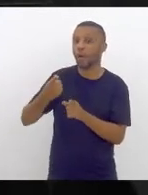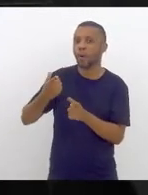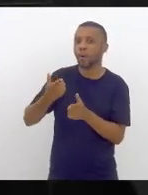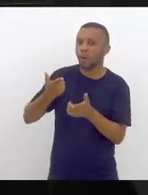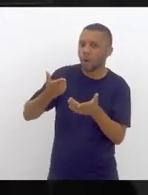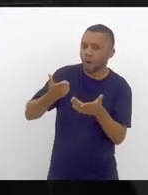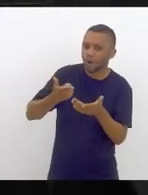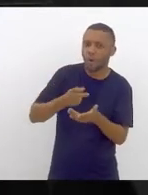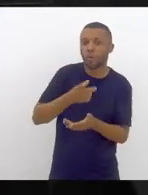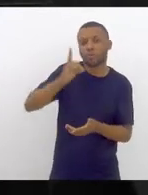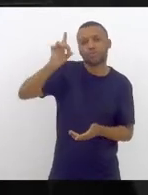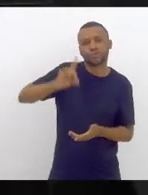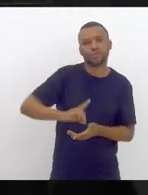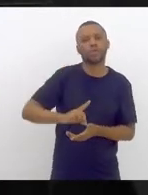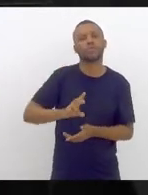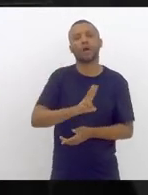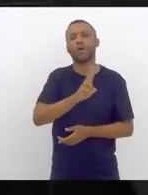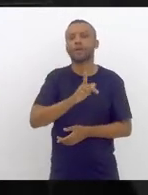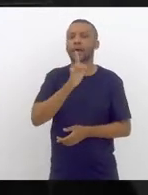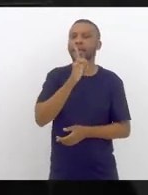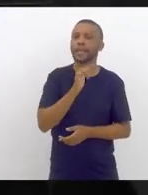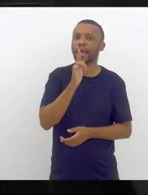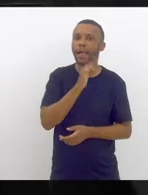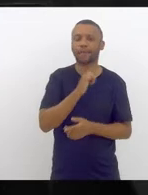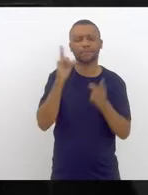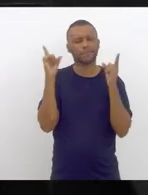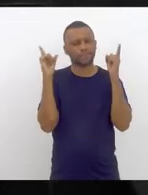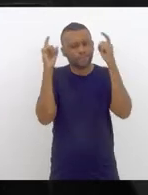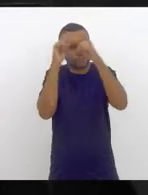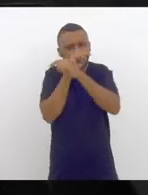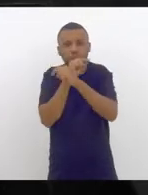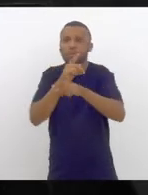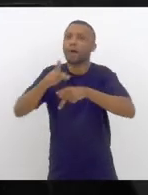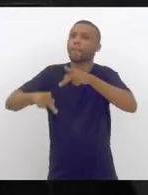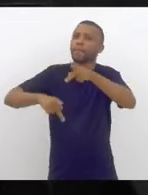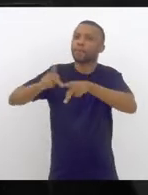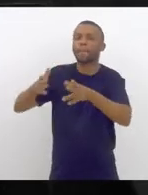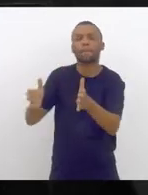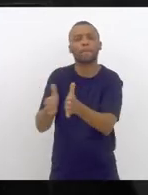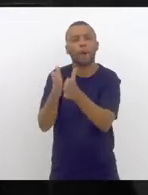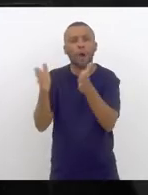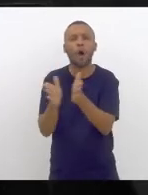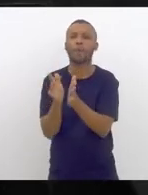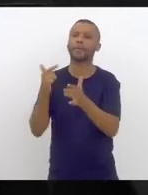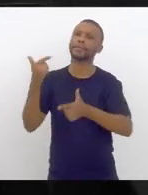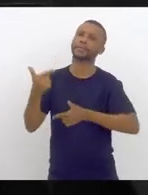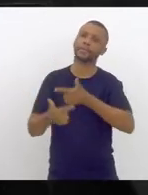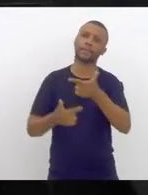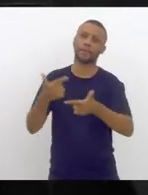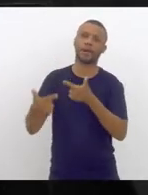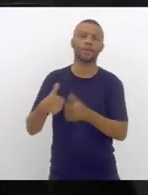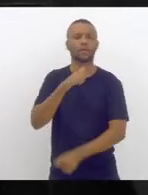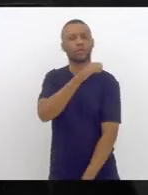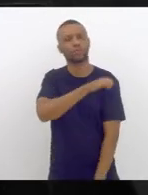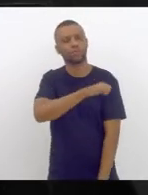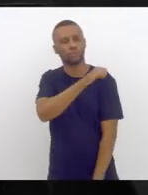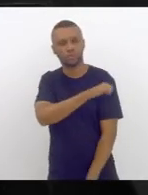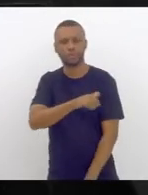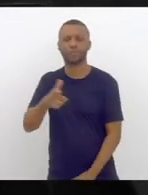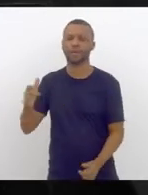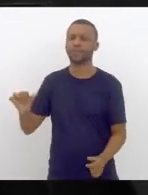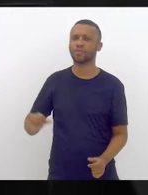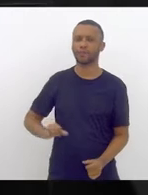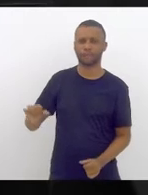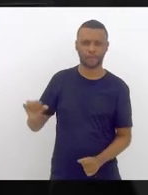o direito à água será cada vez mais difícil para a população pobre para a população trabalhadora do Rio de Janeiro que vem sofrendo